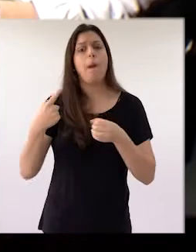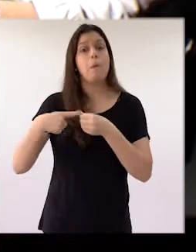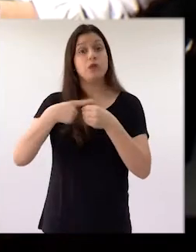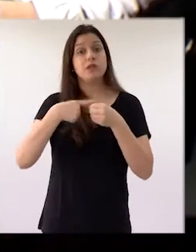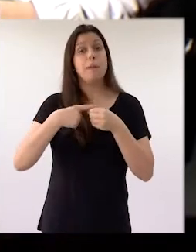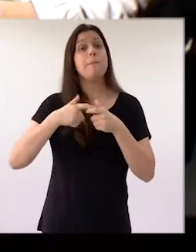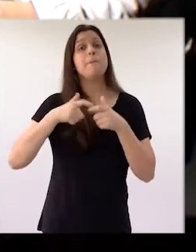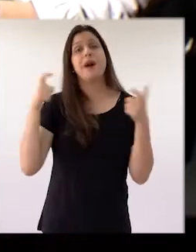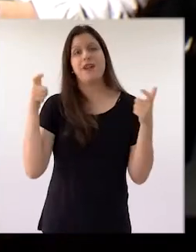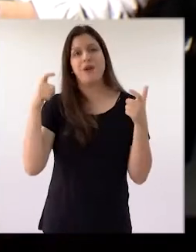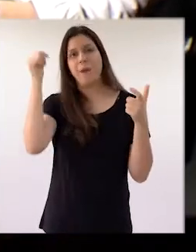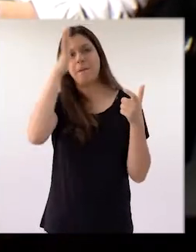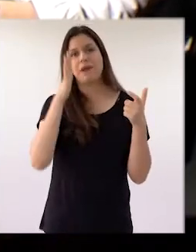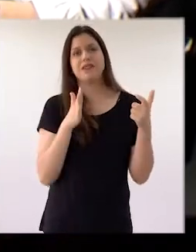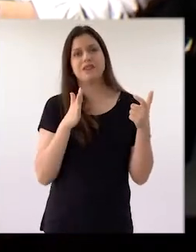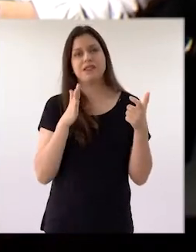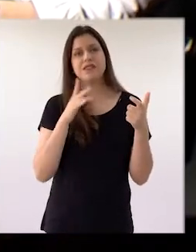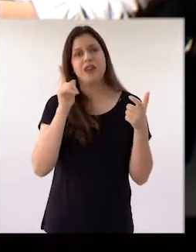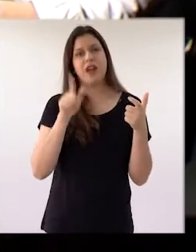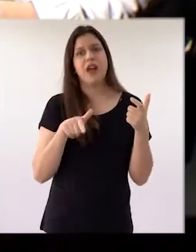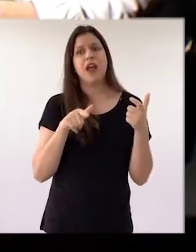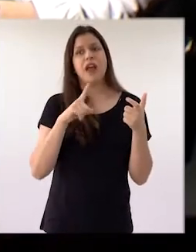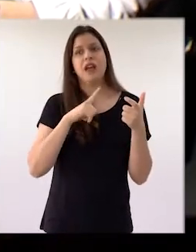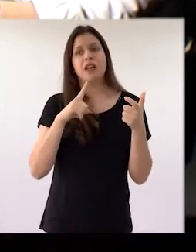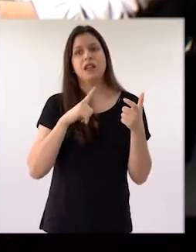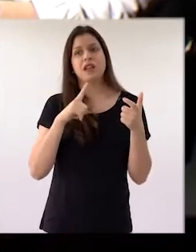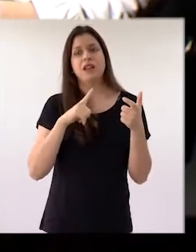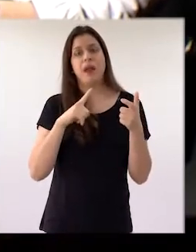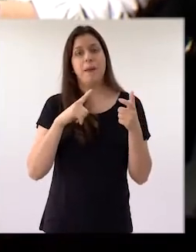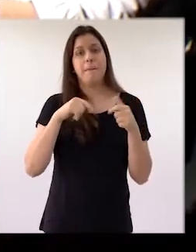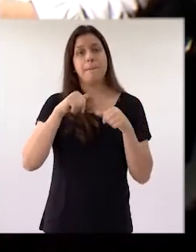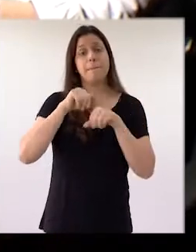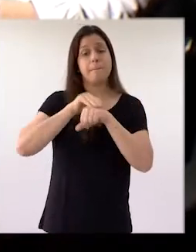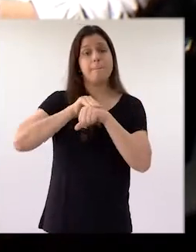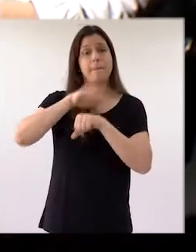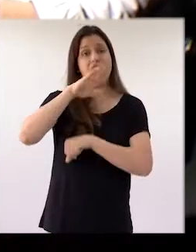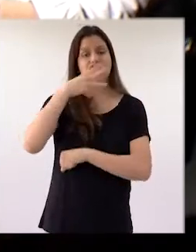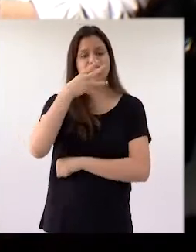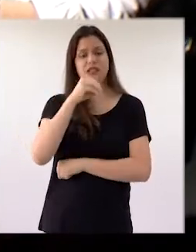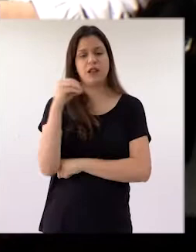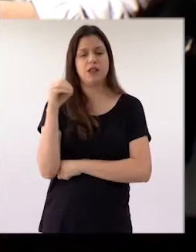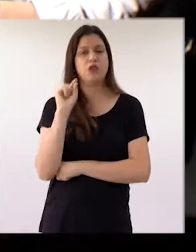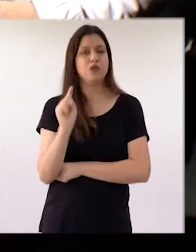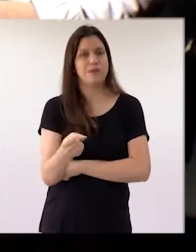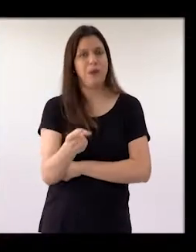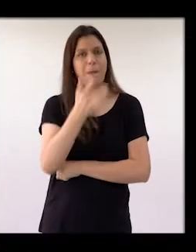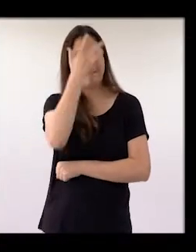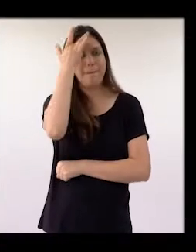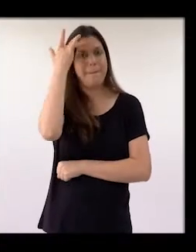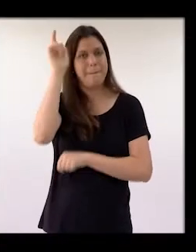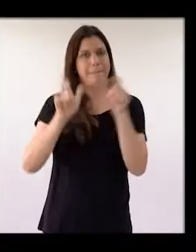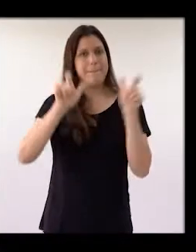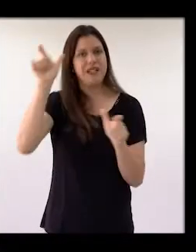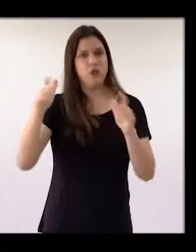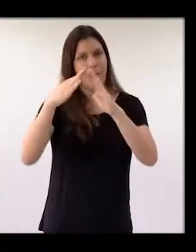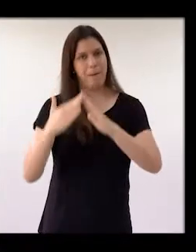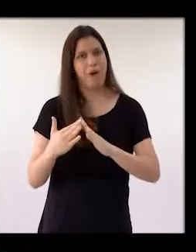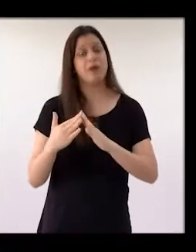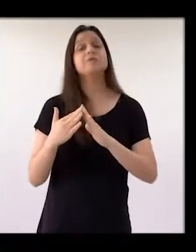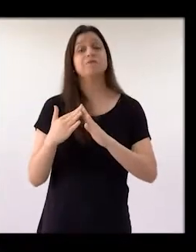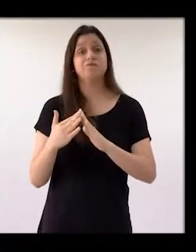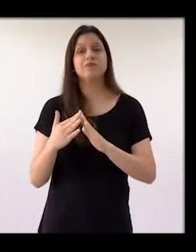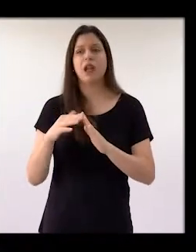os municípios maiores, né, do Brasil seriam aqueles com uma população superior a 300 mil habitantes. Então, a partir dessa ideia, a